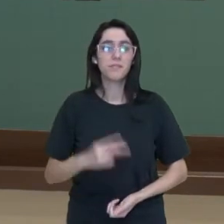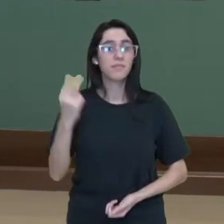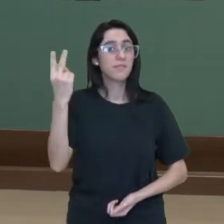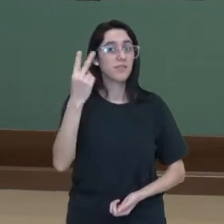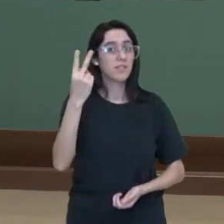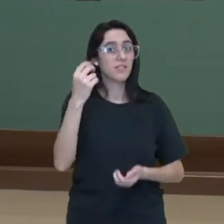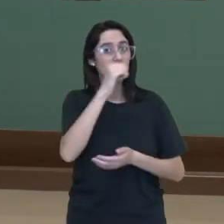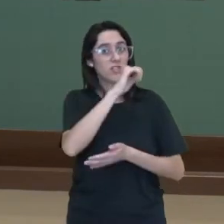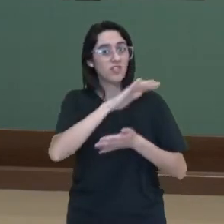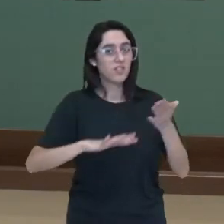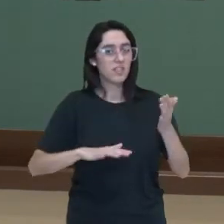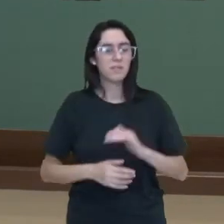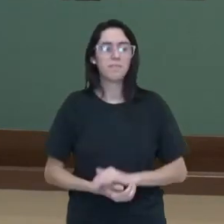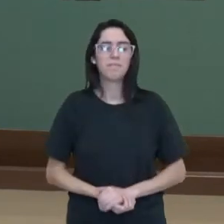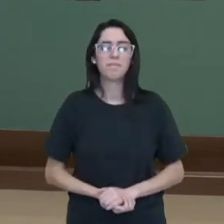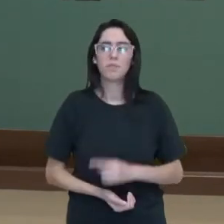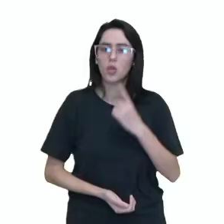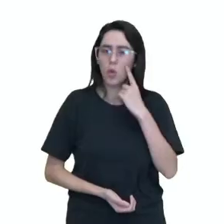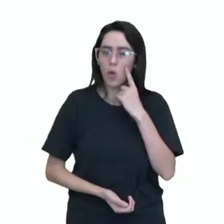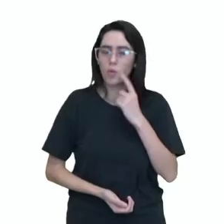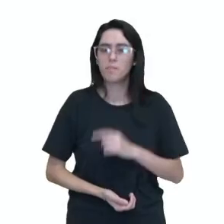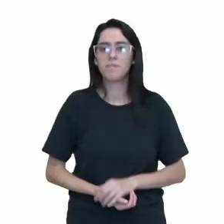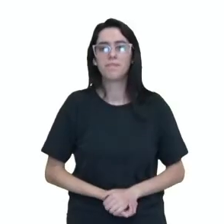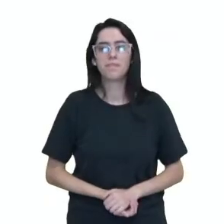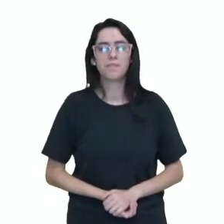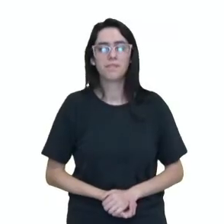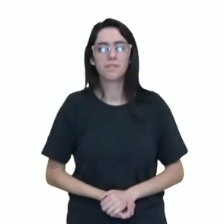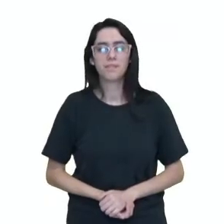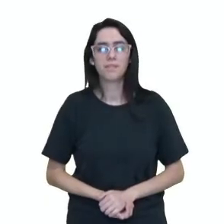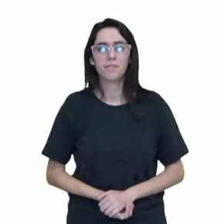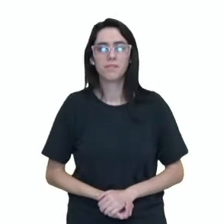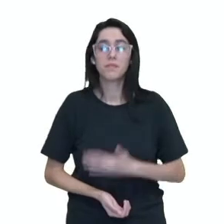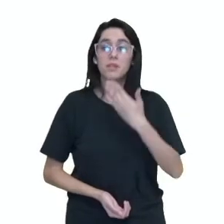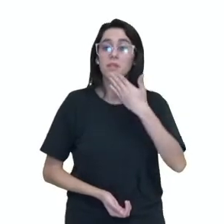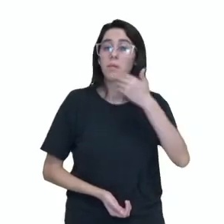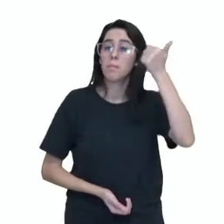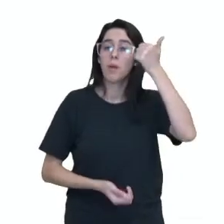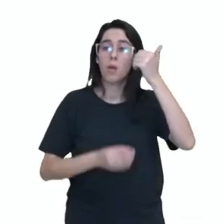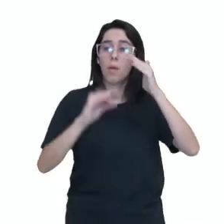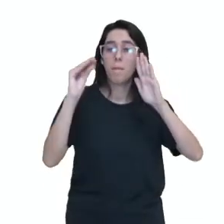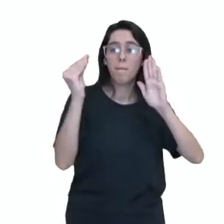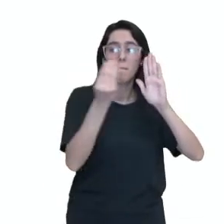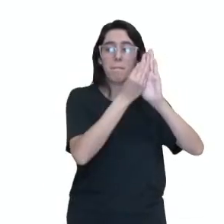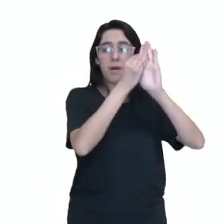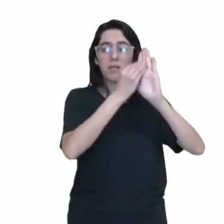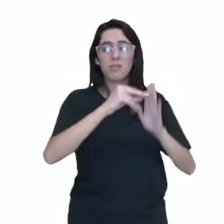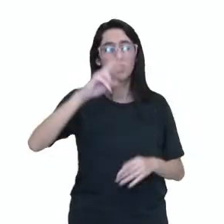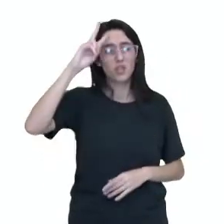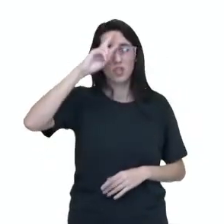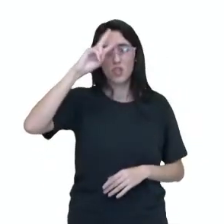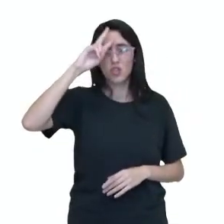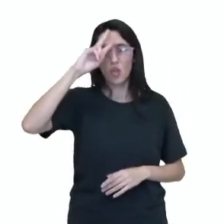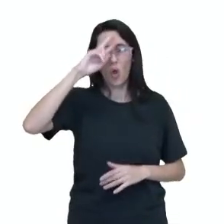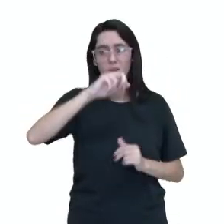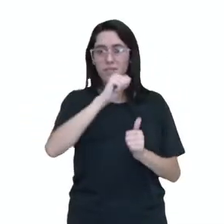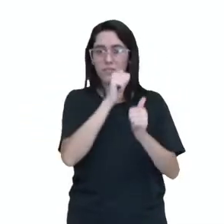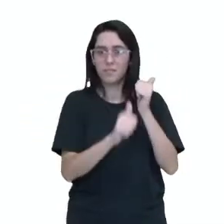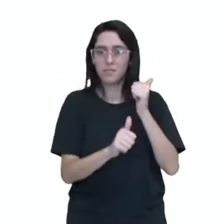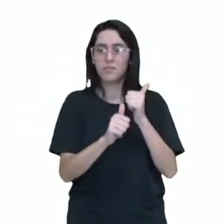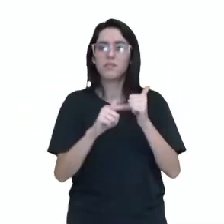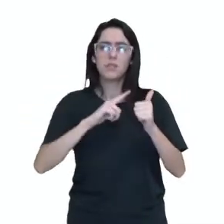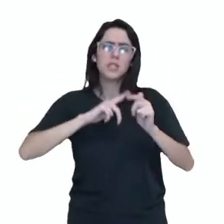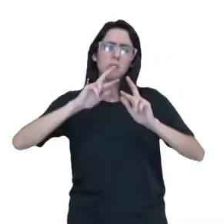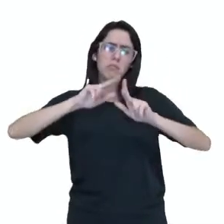Segunda atividade, então, olha só, as melhores marcas estabelecidas na história do esporte e das